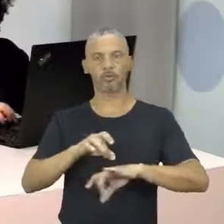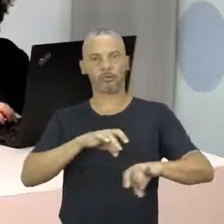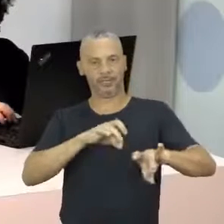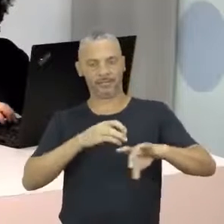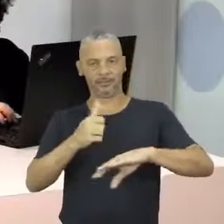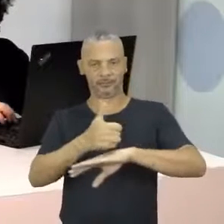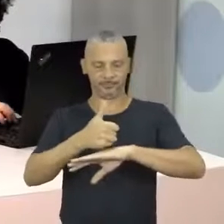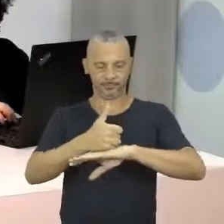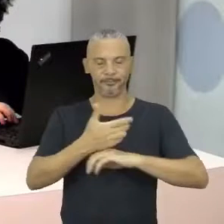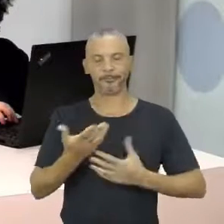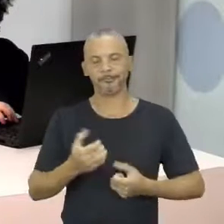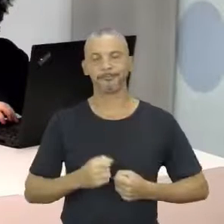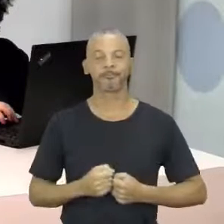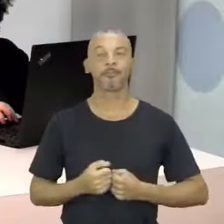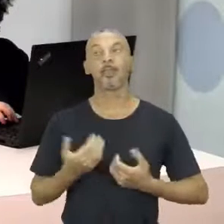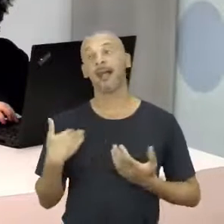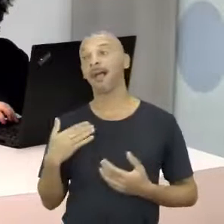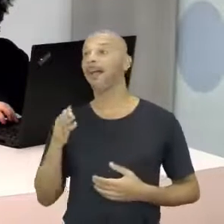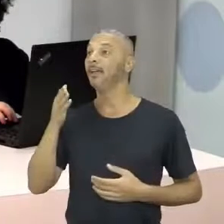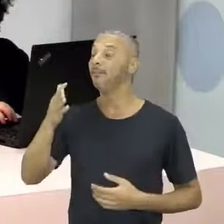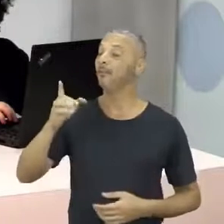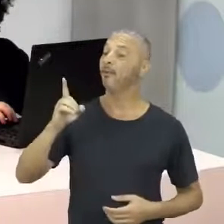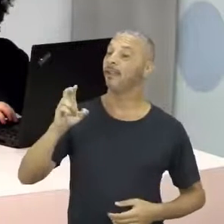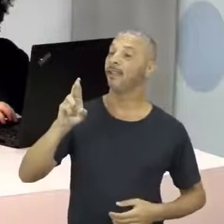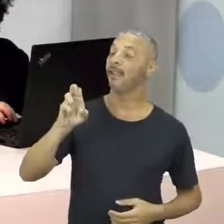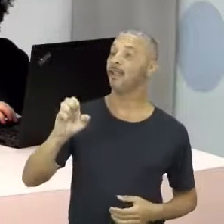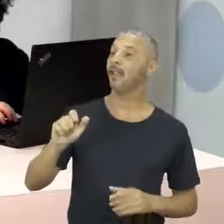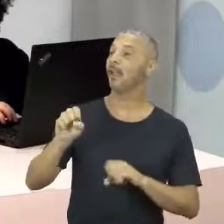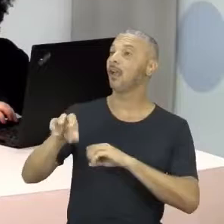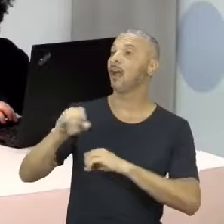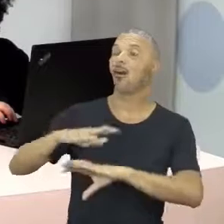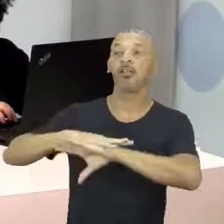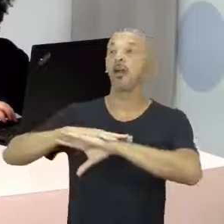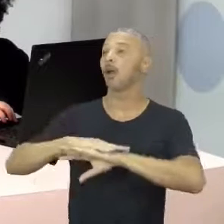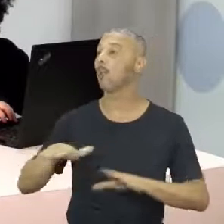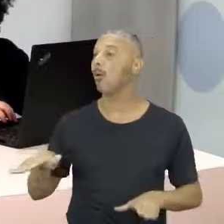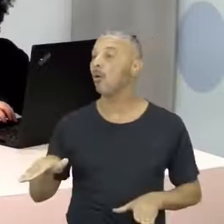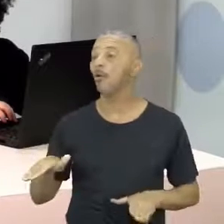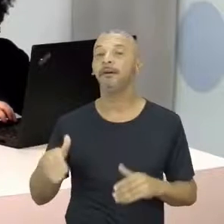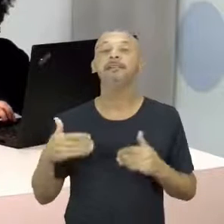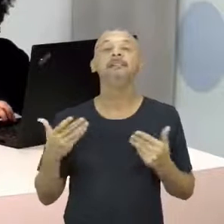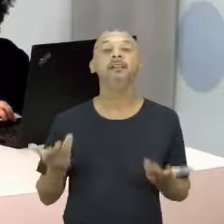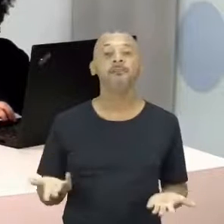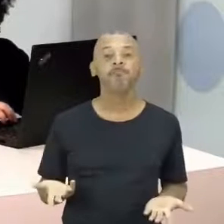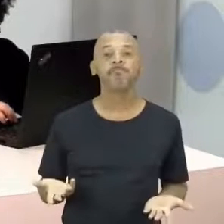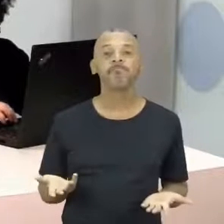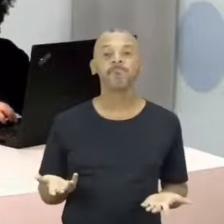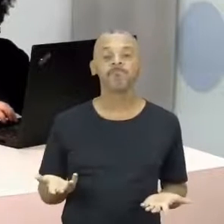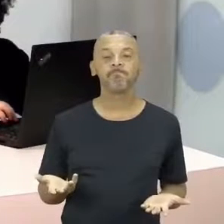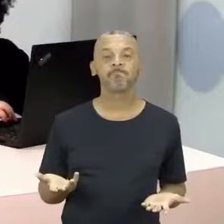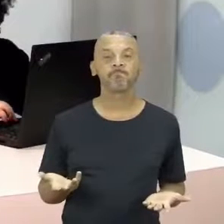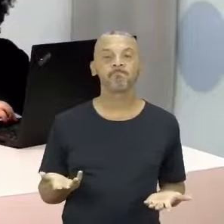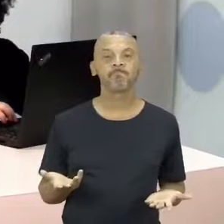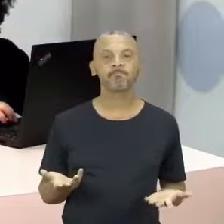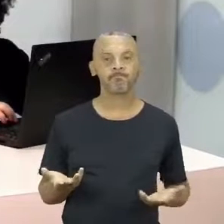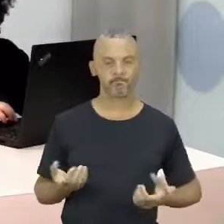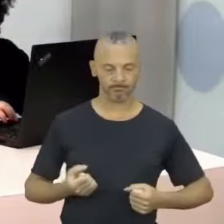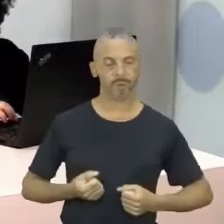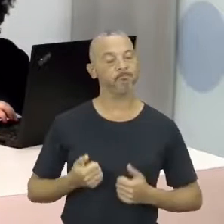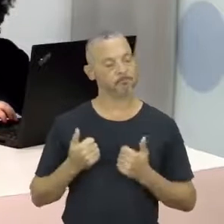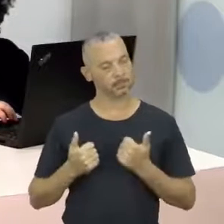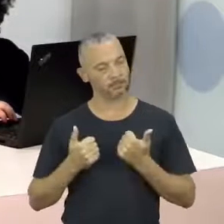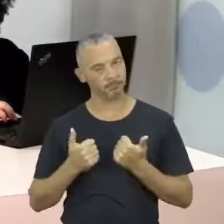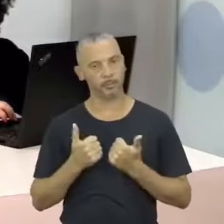até a diretoria e as aulas esgotaram. Quando chegou na minha vez, não tinha mais aulas do profissionalizante. Tudo